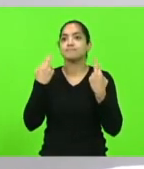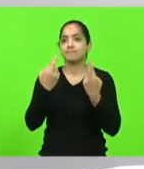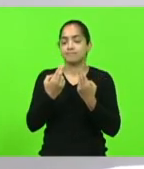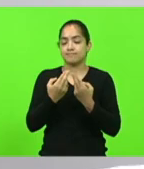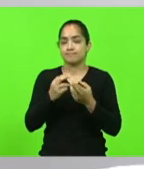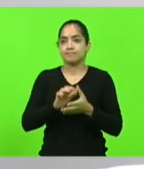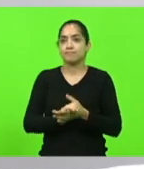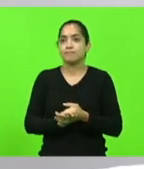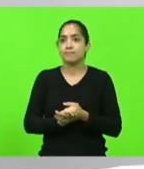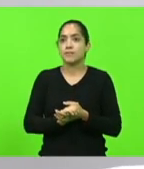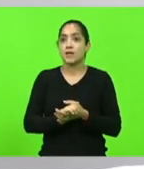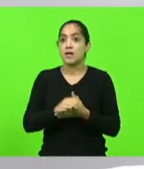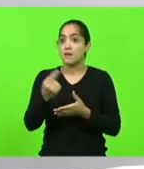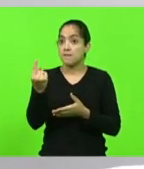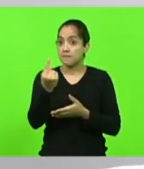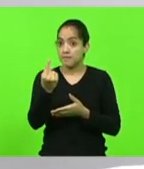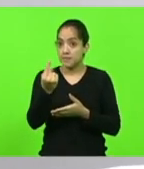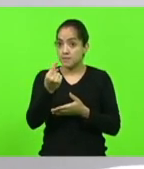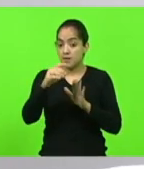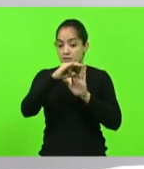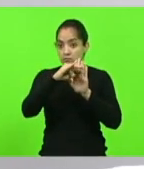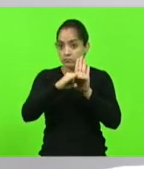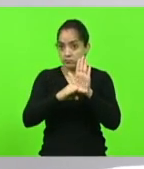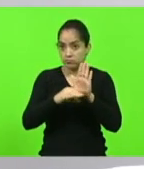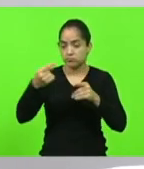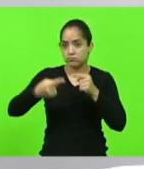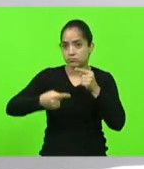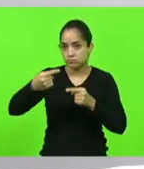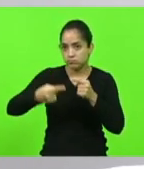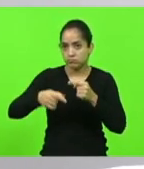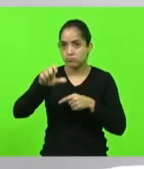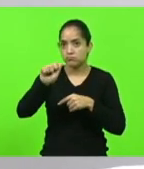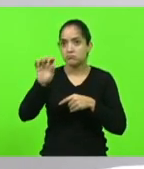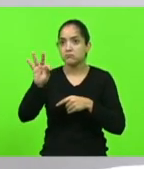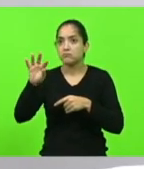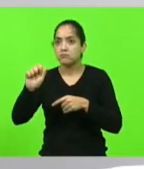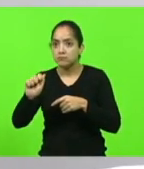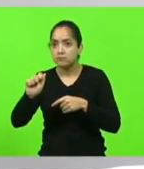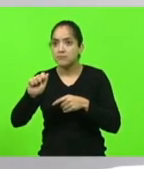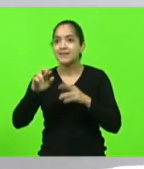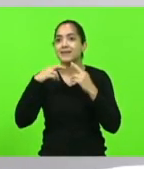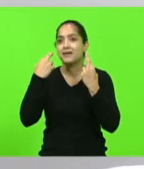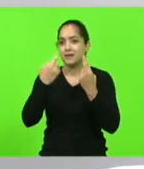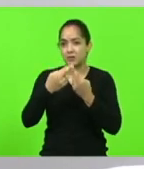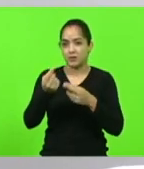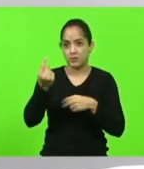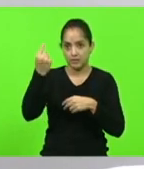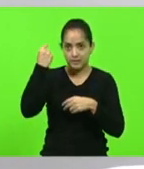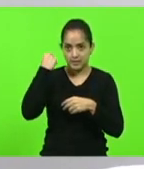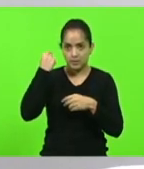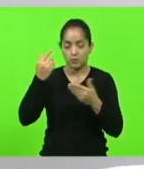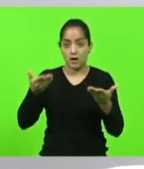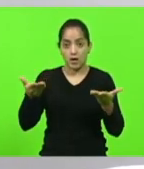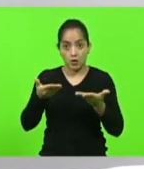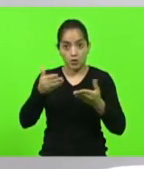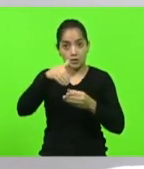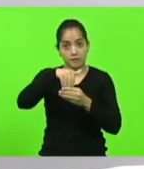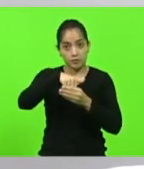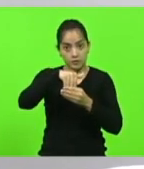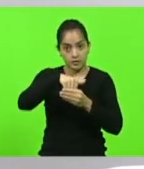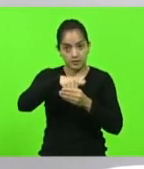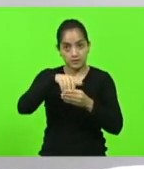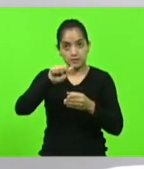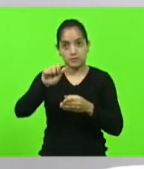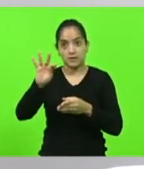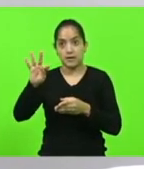o primeiro its item da pauta de discussão e votação da ata da reunião anterior coloque em votação a ata da